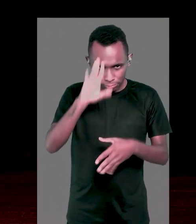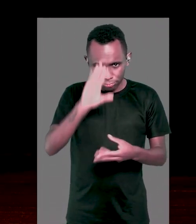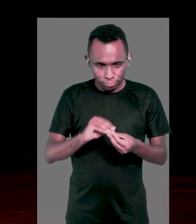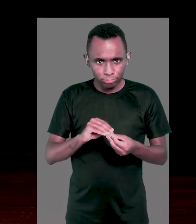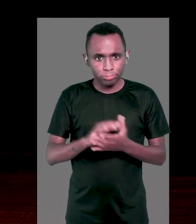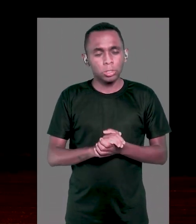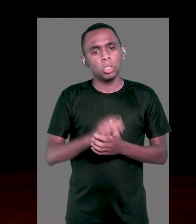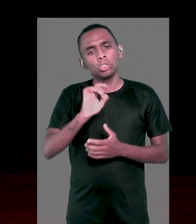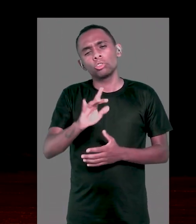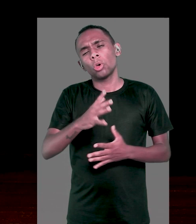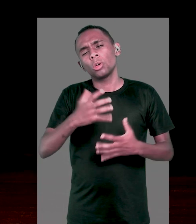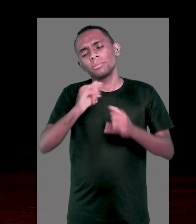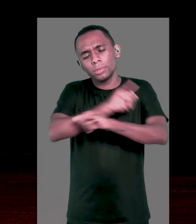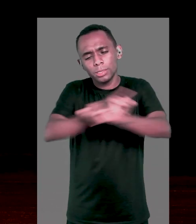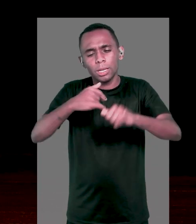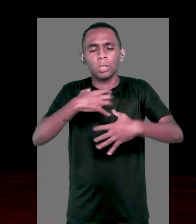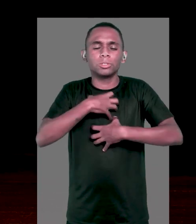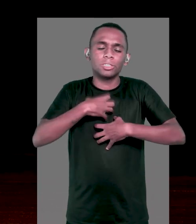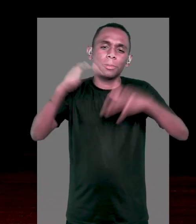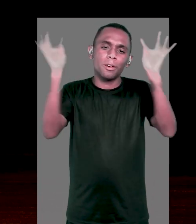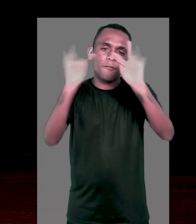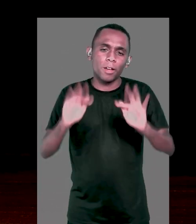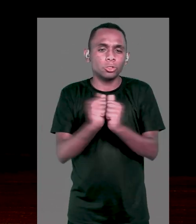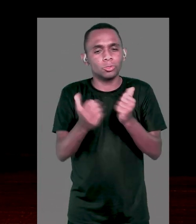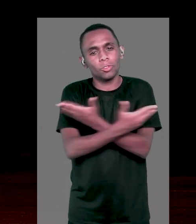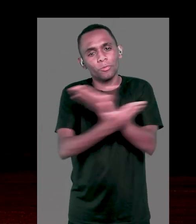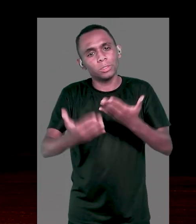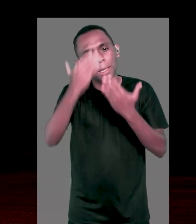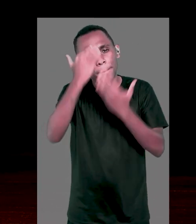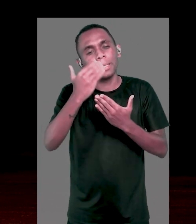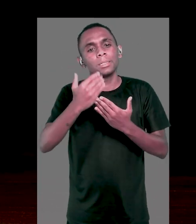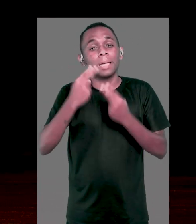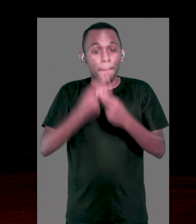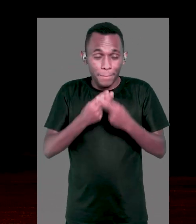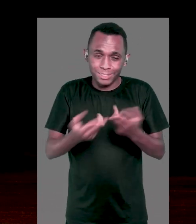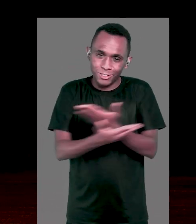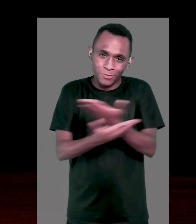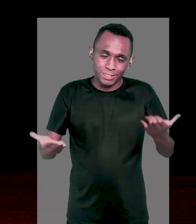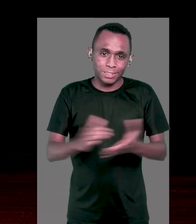estou feliz de estar aqui com vocês e agradecer a paciência de vocês e pronto